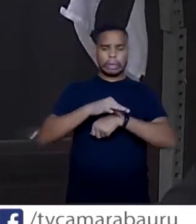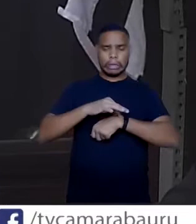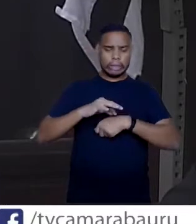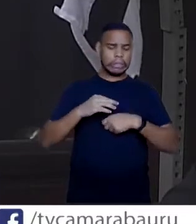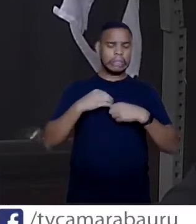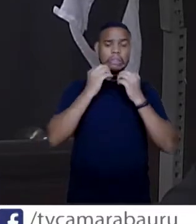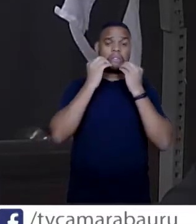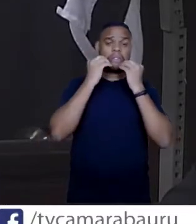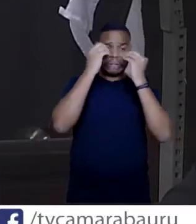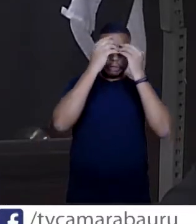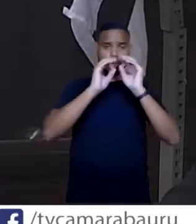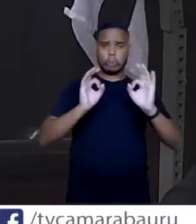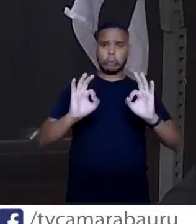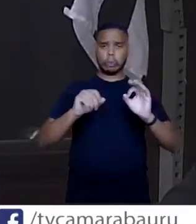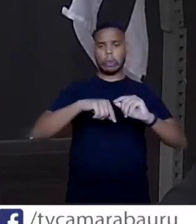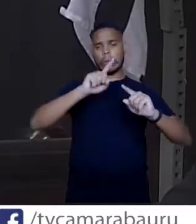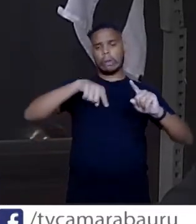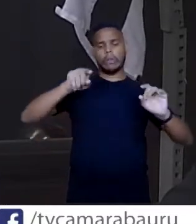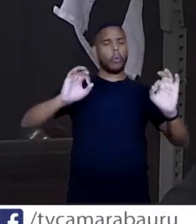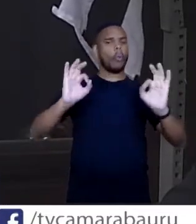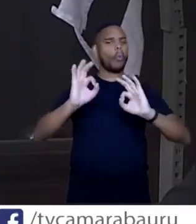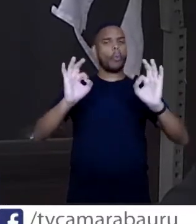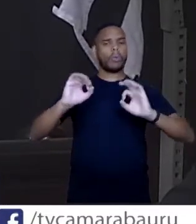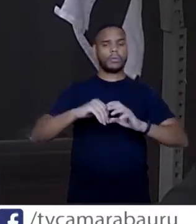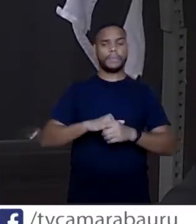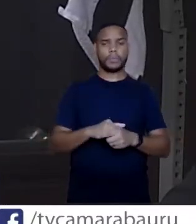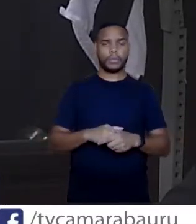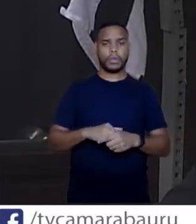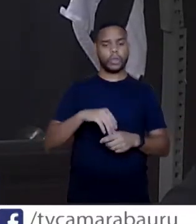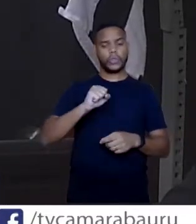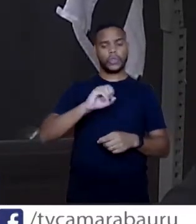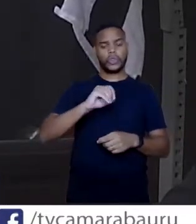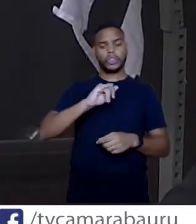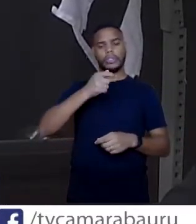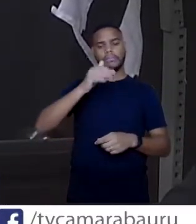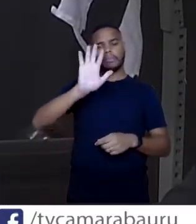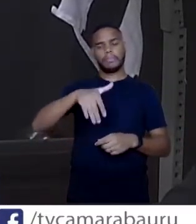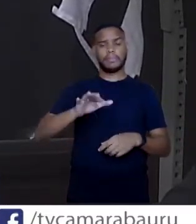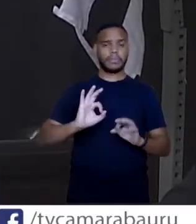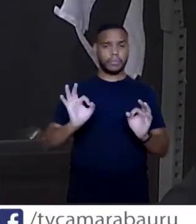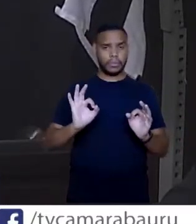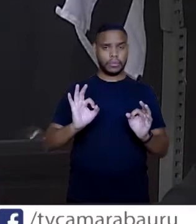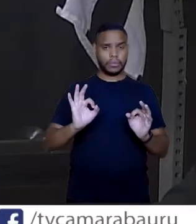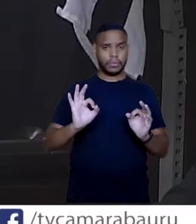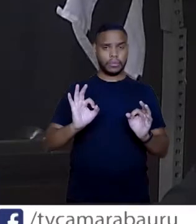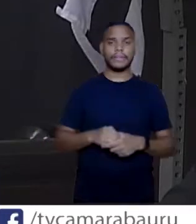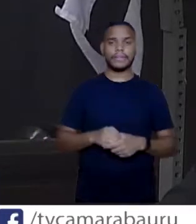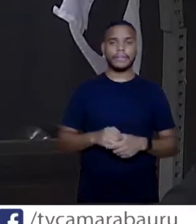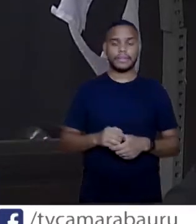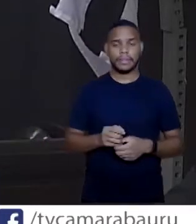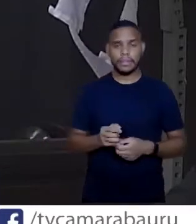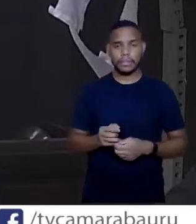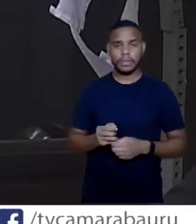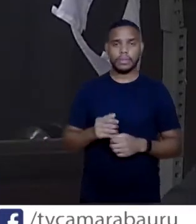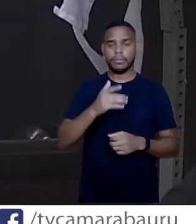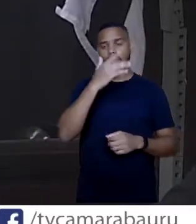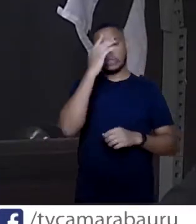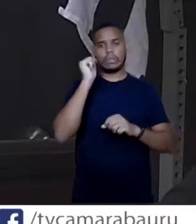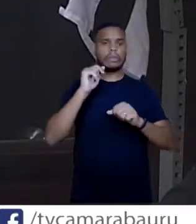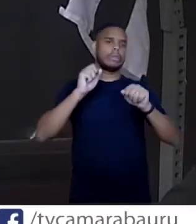oscilou da sorte já não caiu e não começou uma romaria de